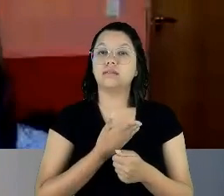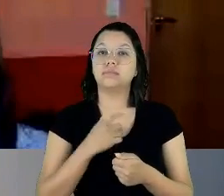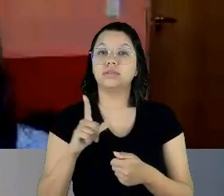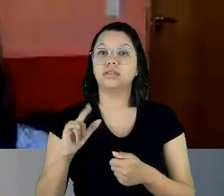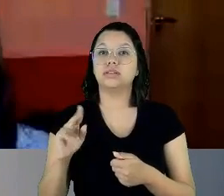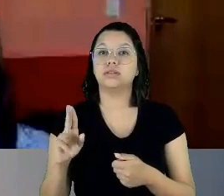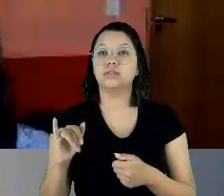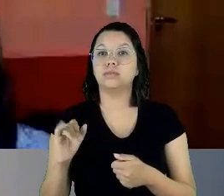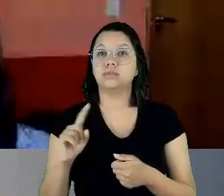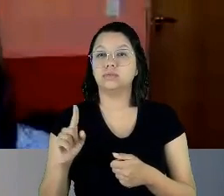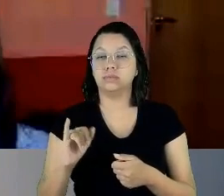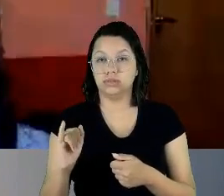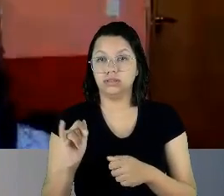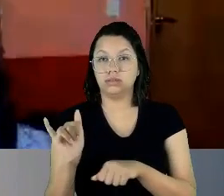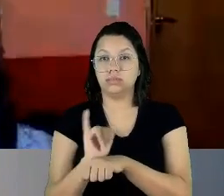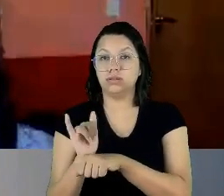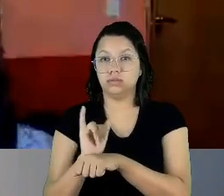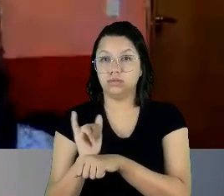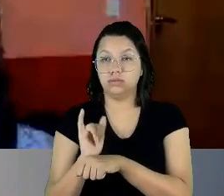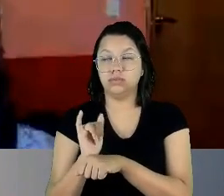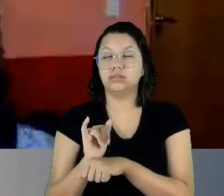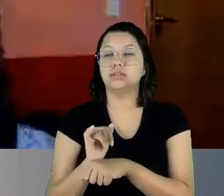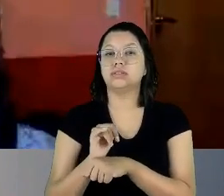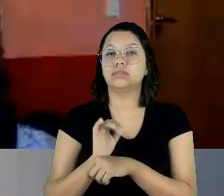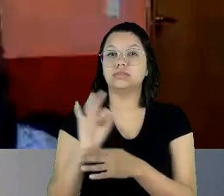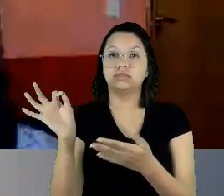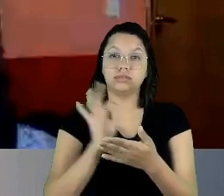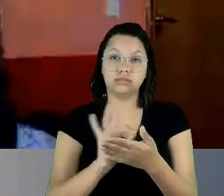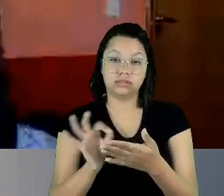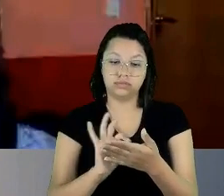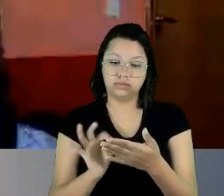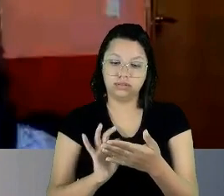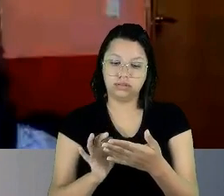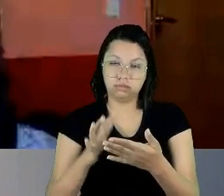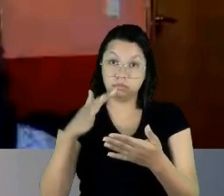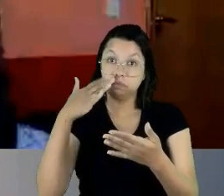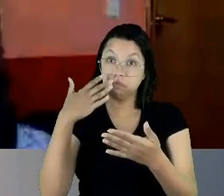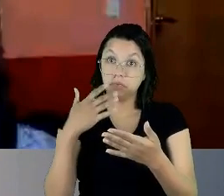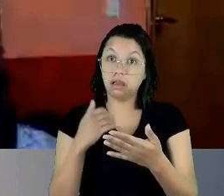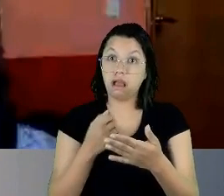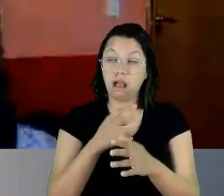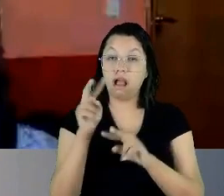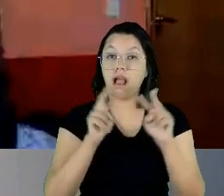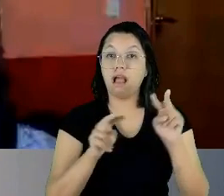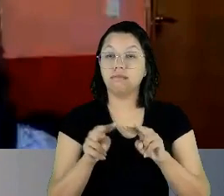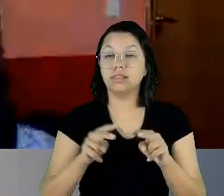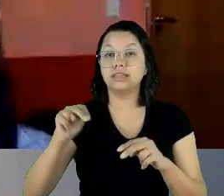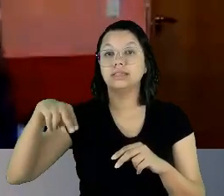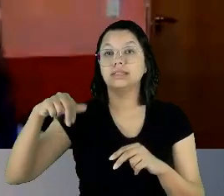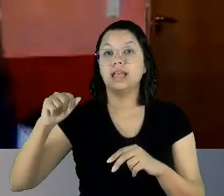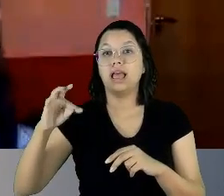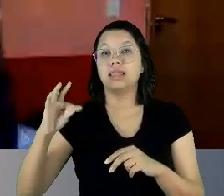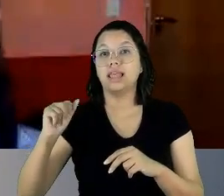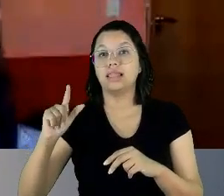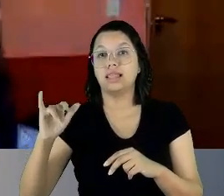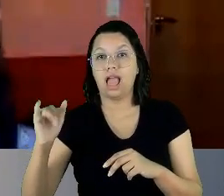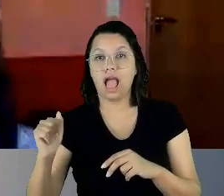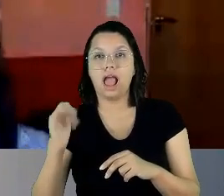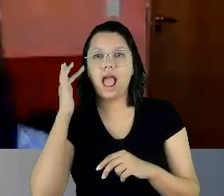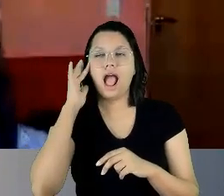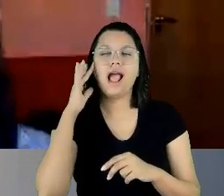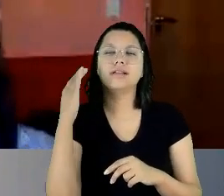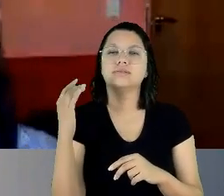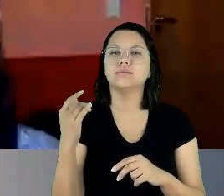colega Louise, pelo YouTube, escreveu: muito interessante a análise da Natália, parabéns, acho